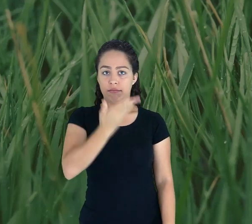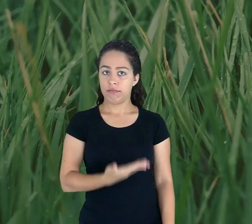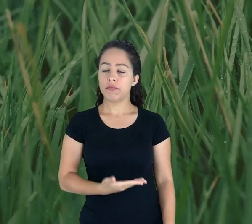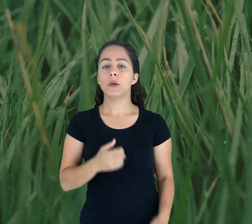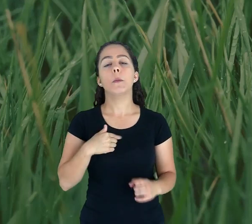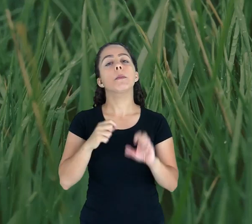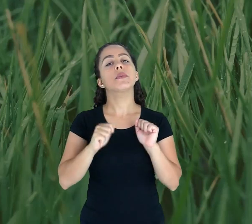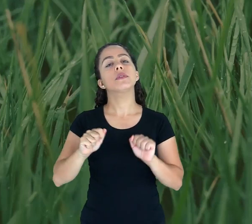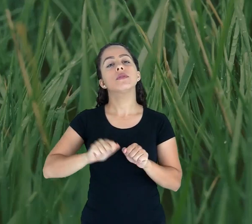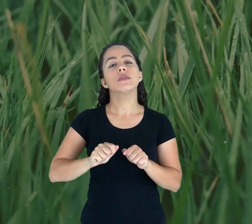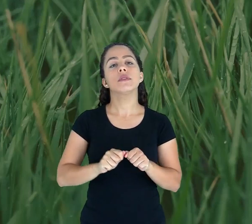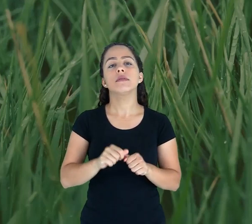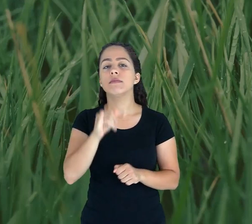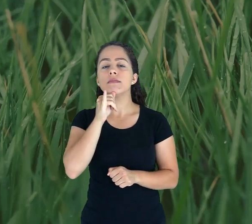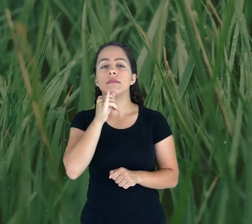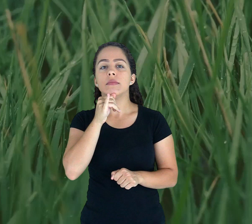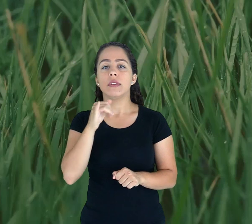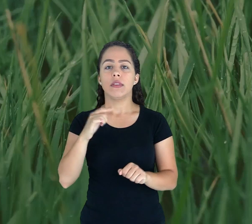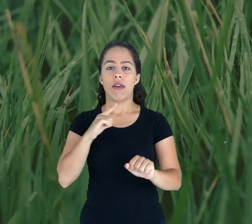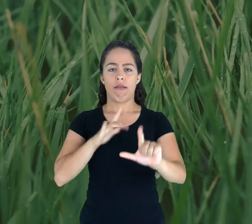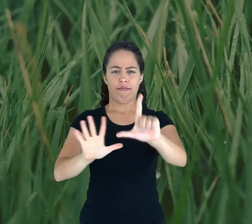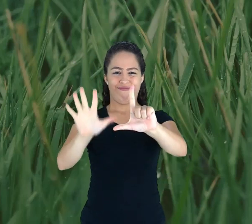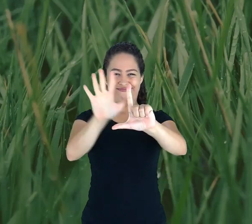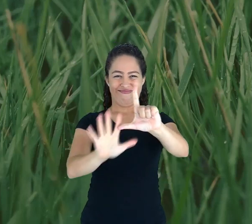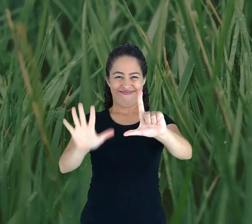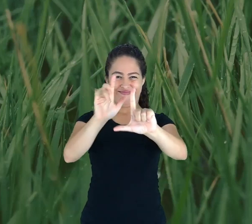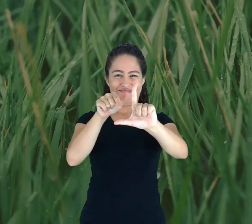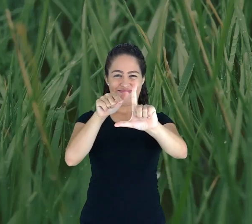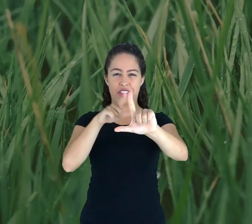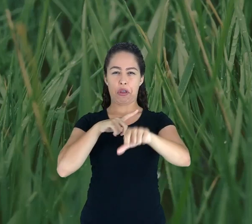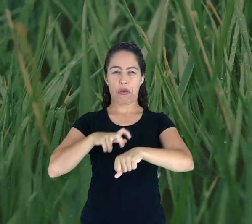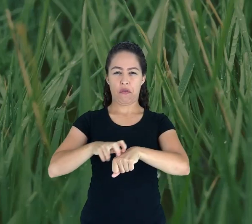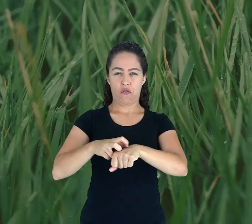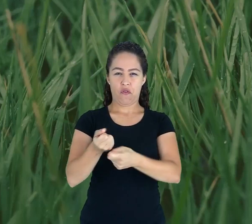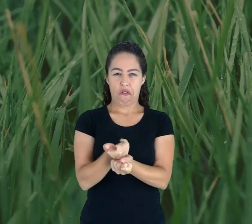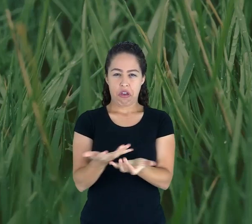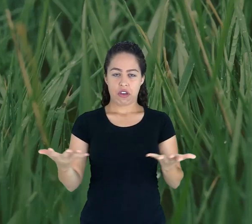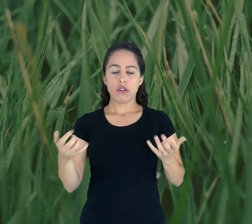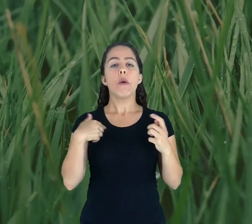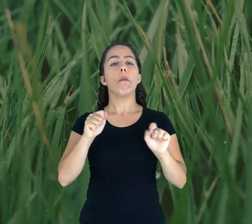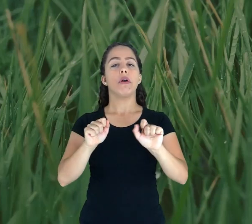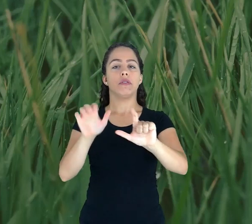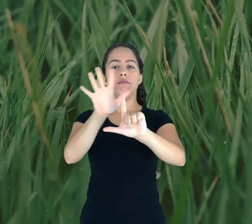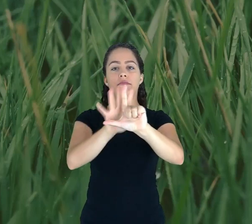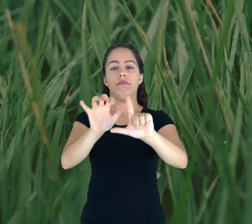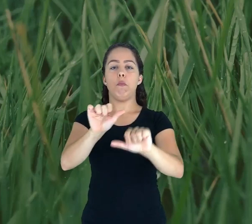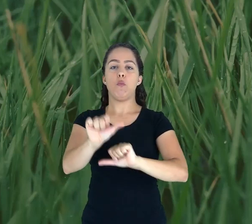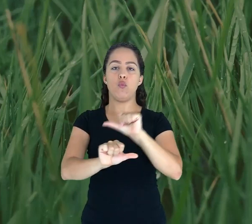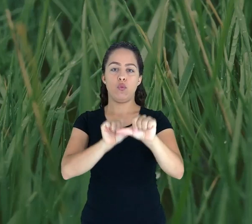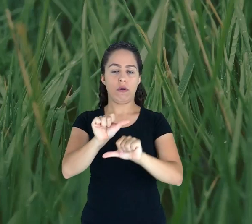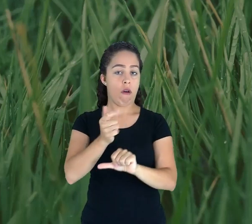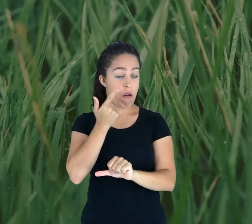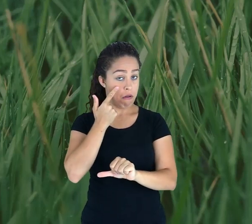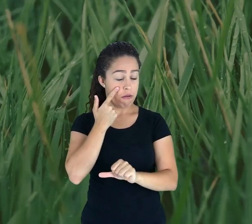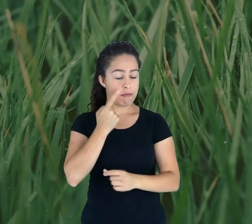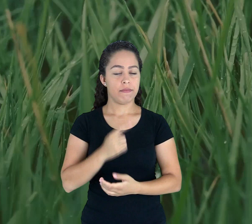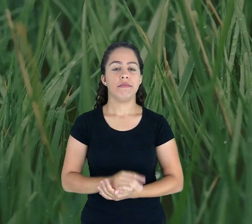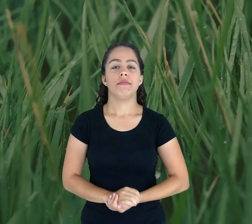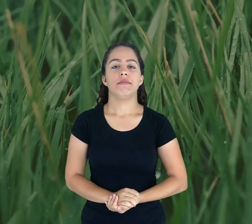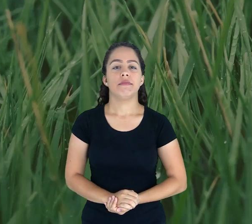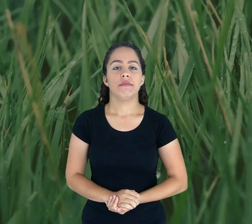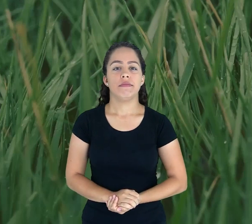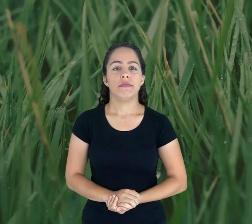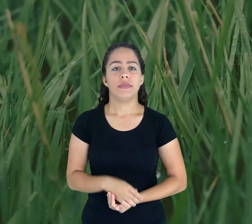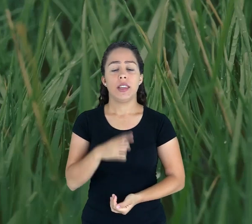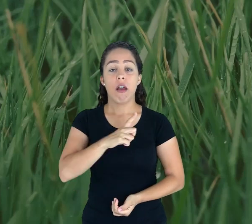mudar o fundo que está essa grama. Eu posso botar esse canyon aqui. Aqui